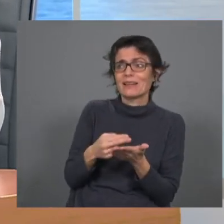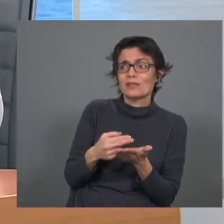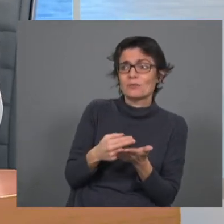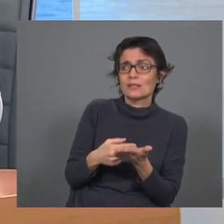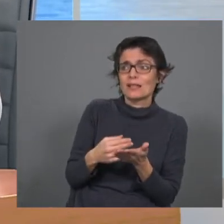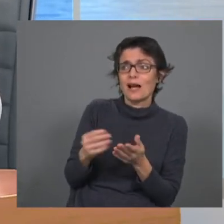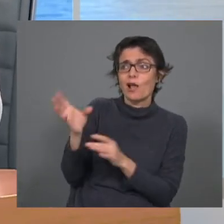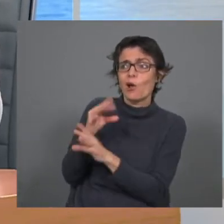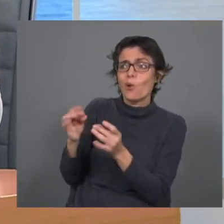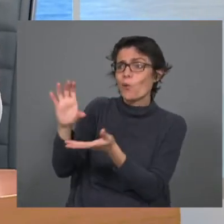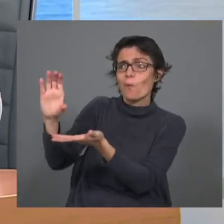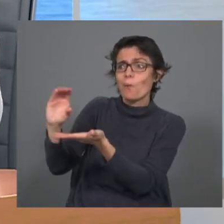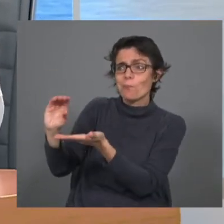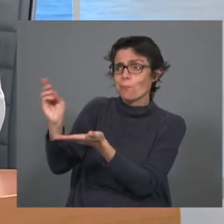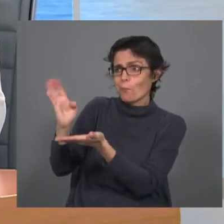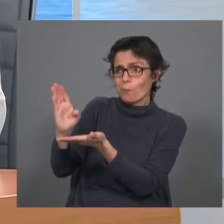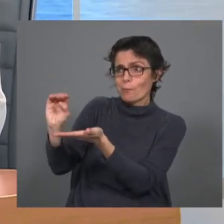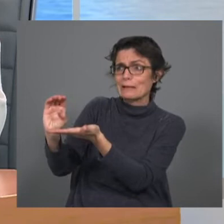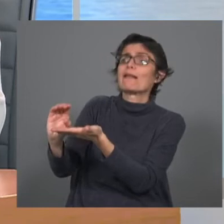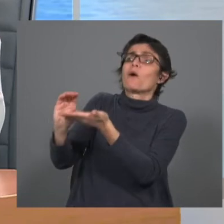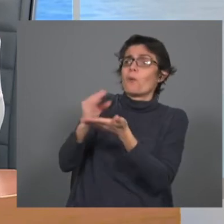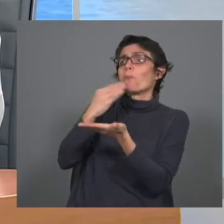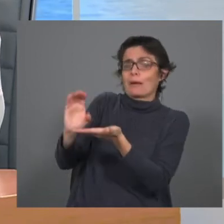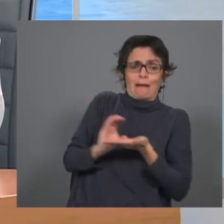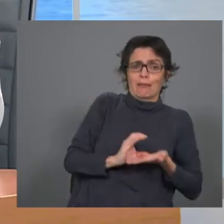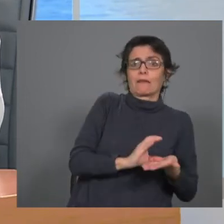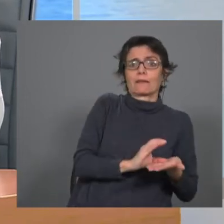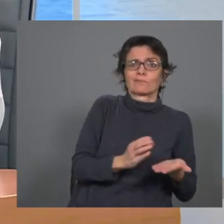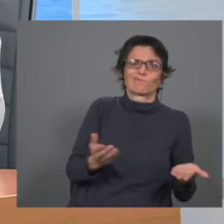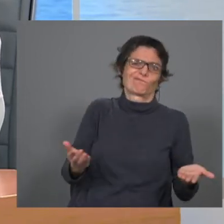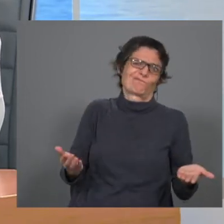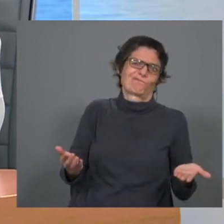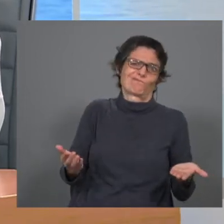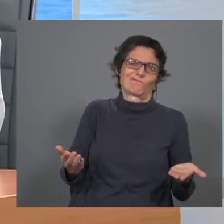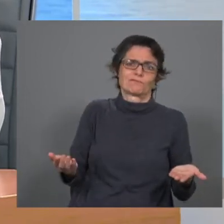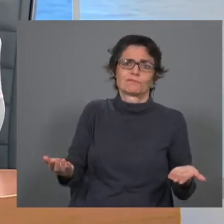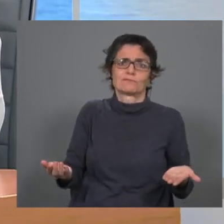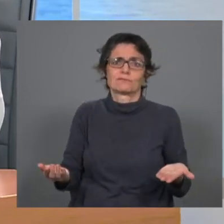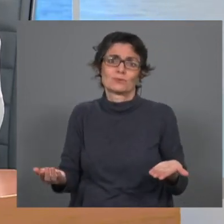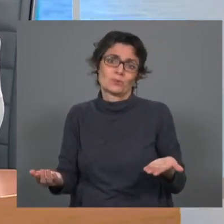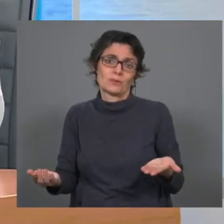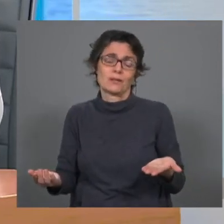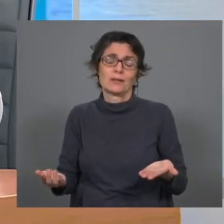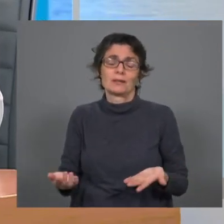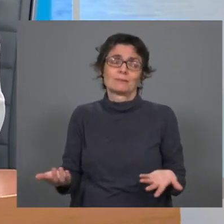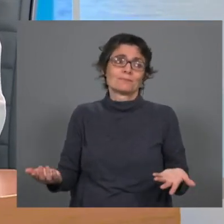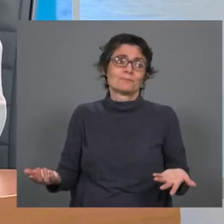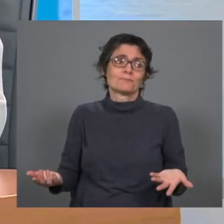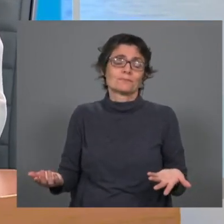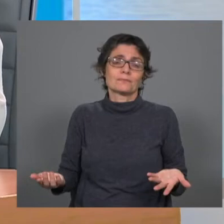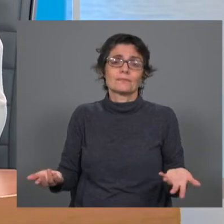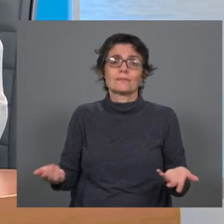se coloca a questão das sobras. E isso é preocupante do ponto de vista